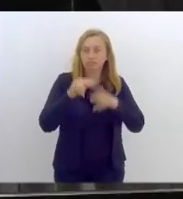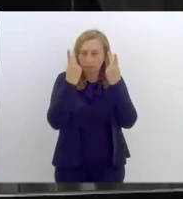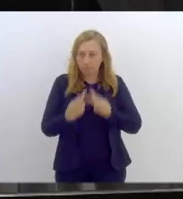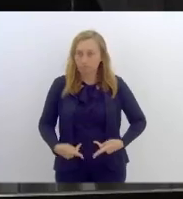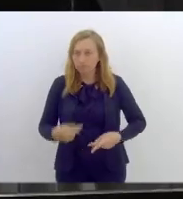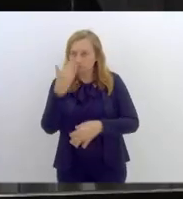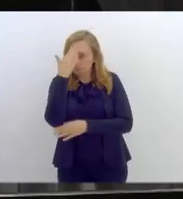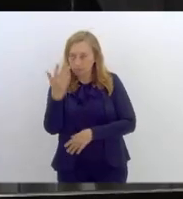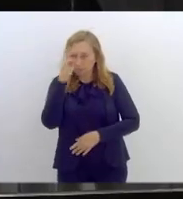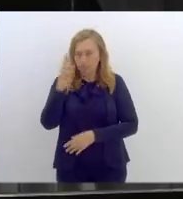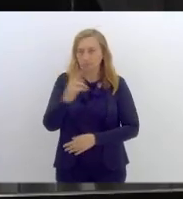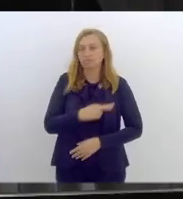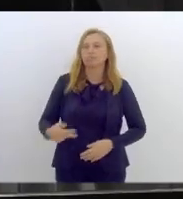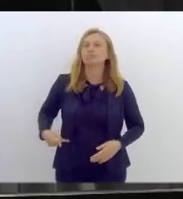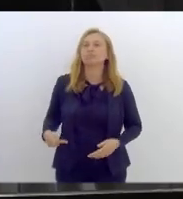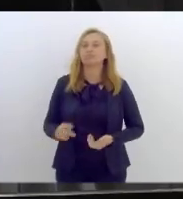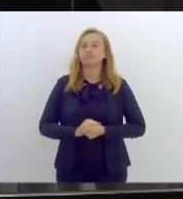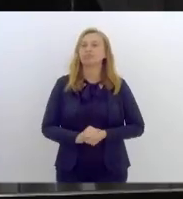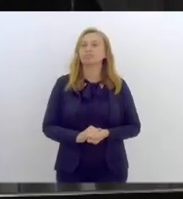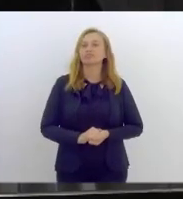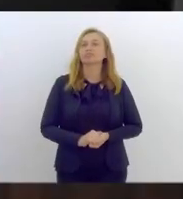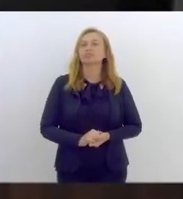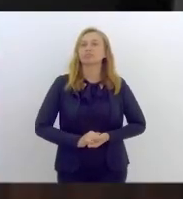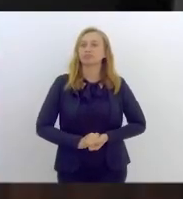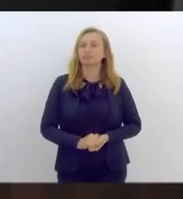muito obrigada senhora presidente